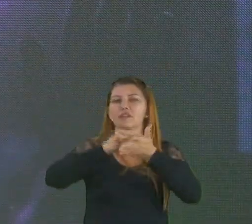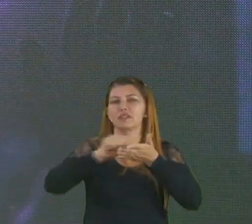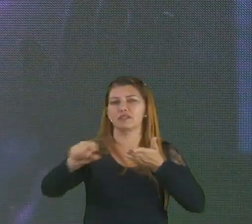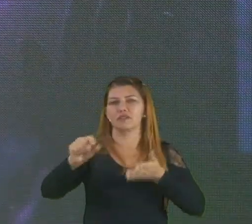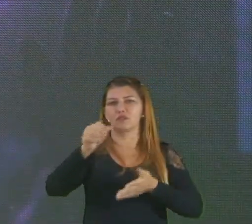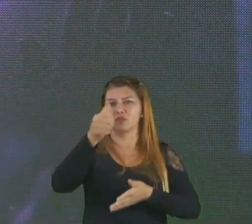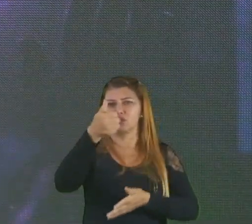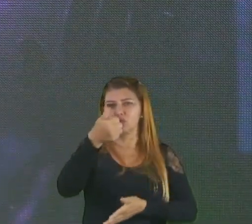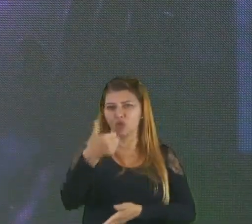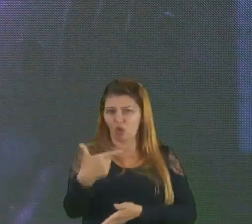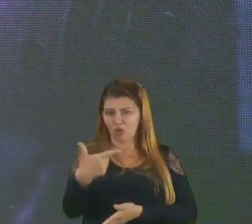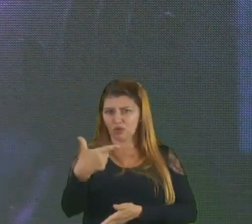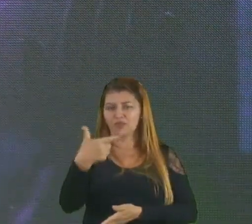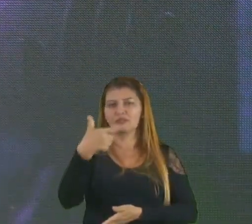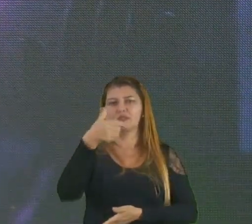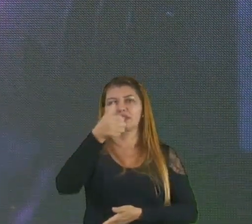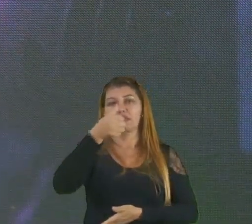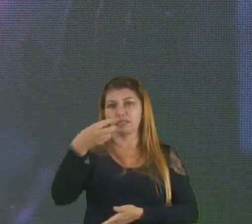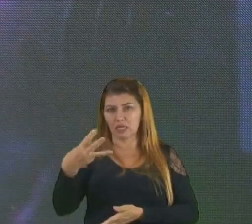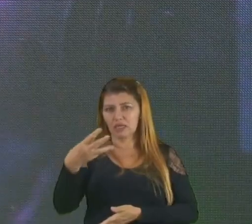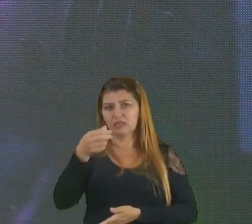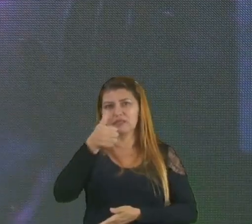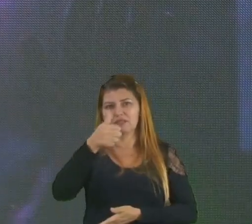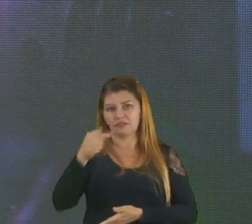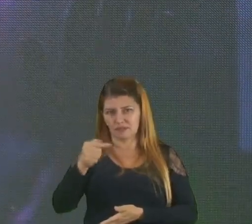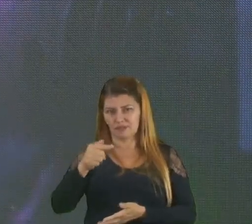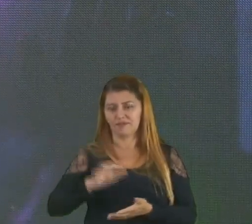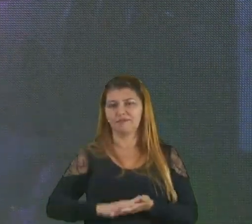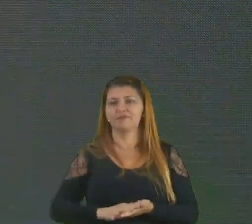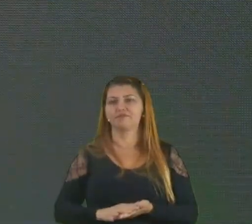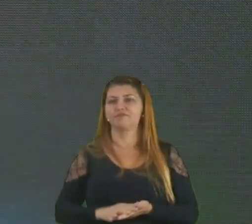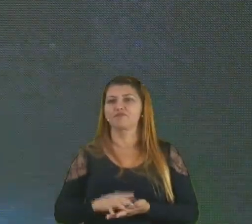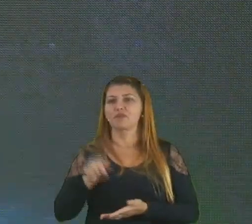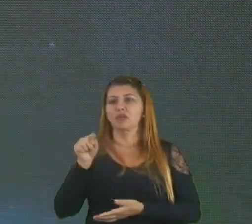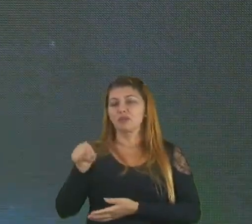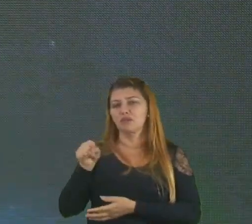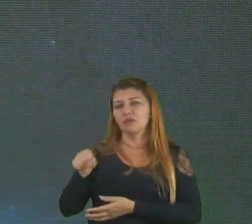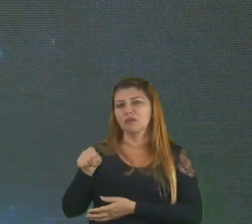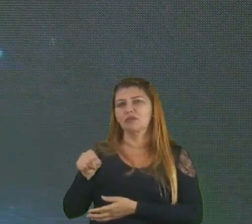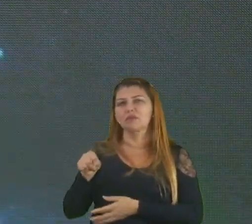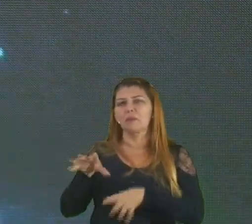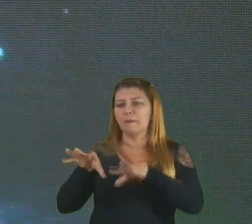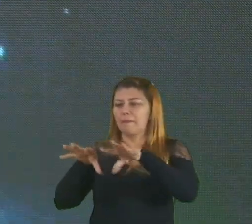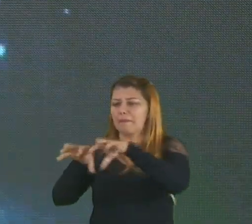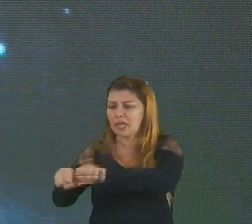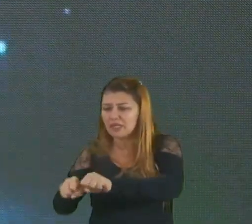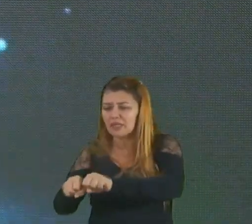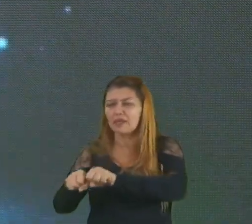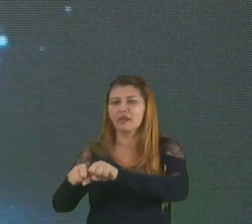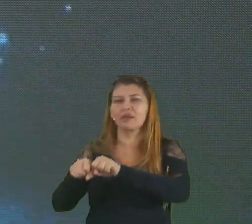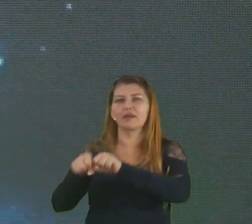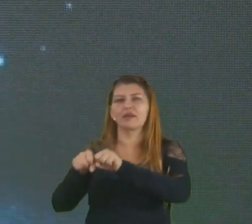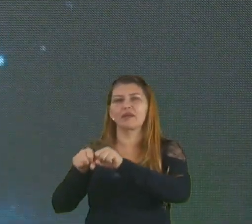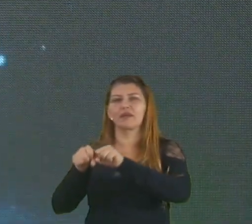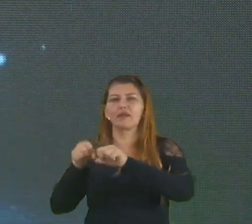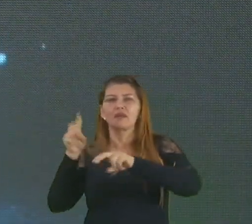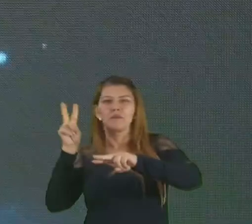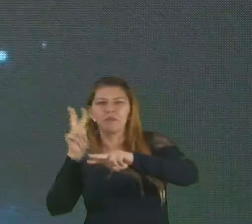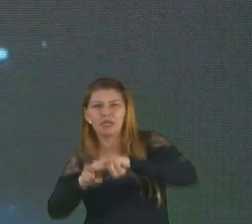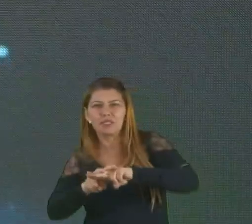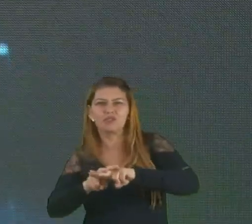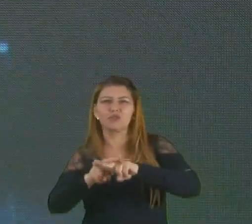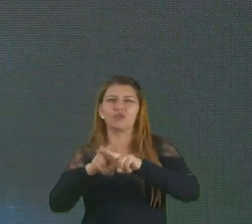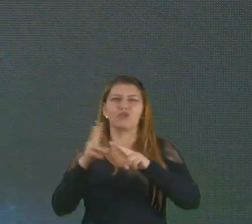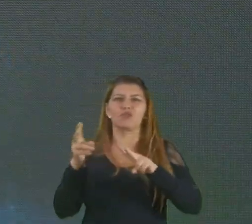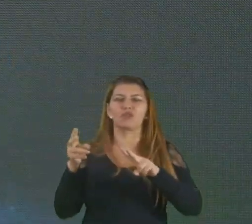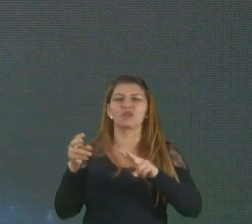e 17 dizem assim: mas antes de tudo isso prenderão e perseguirão vocês, então os entregarão às sinagogas e